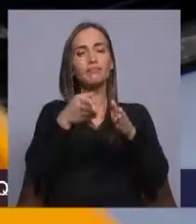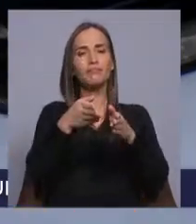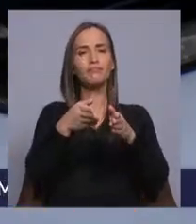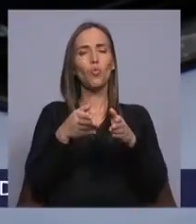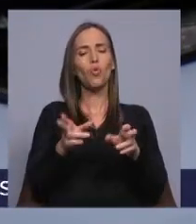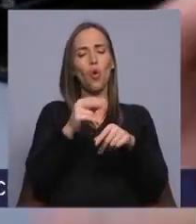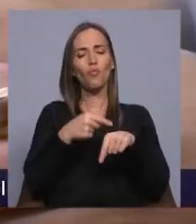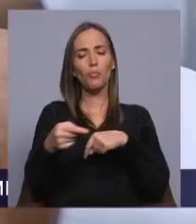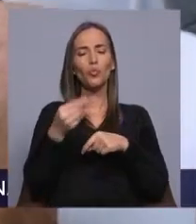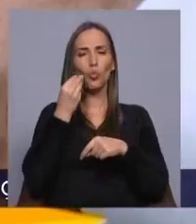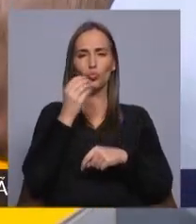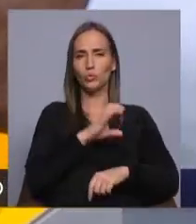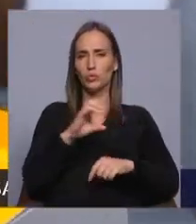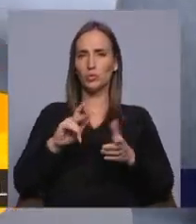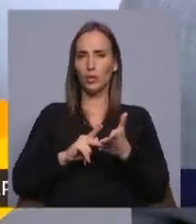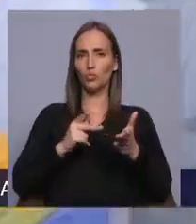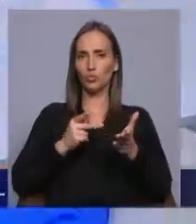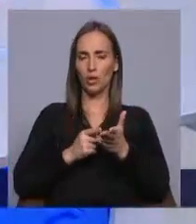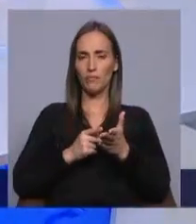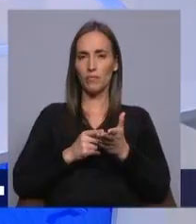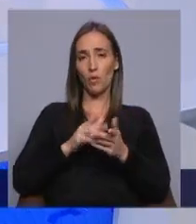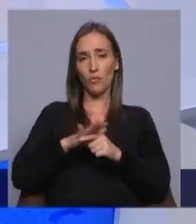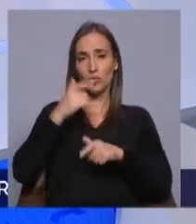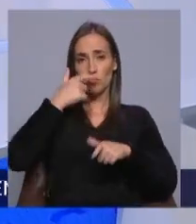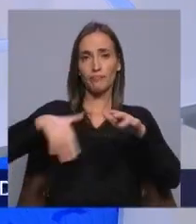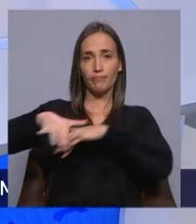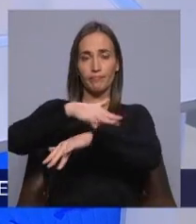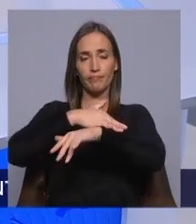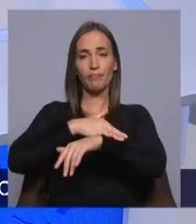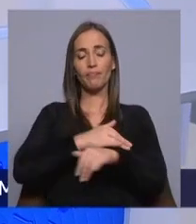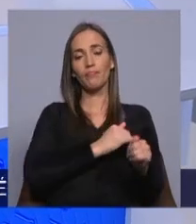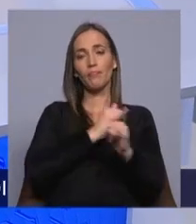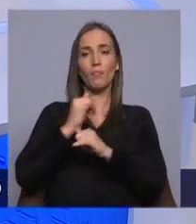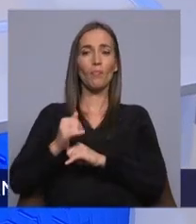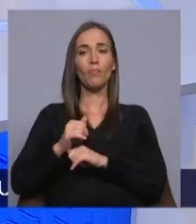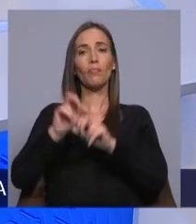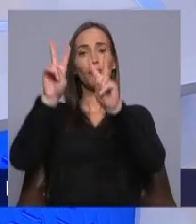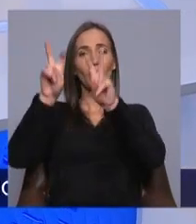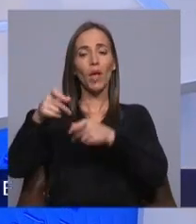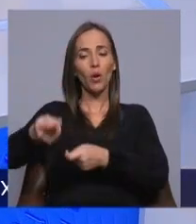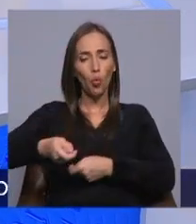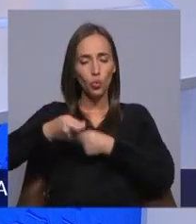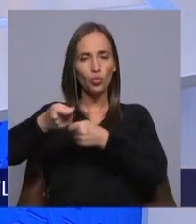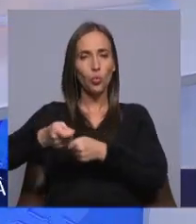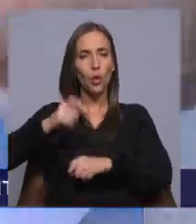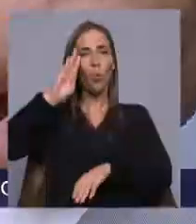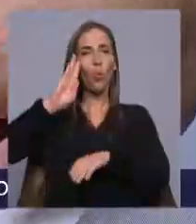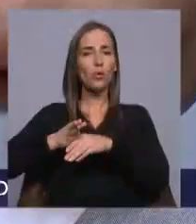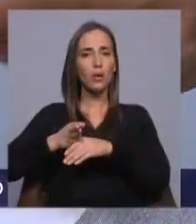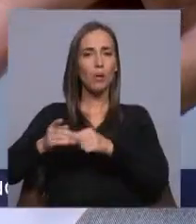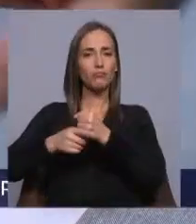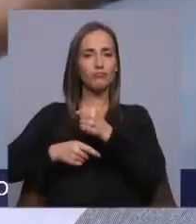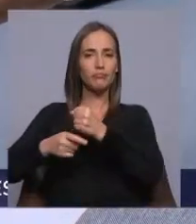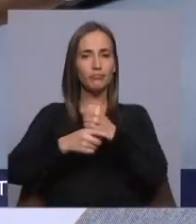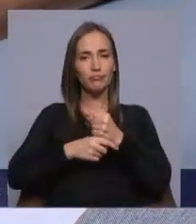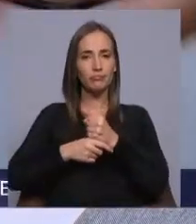ciência e a tecnologia afetou a humanidade. Sobre a agricultura, as últimas colheitas, e não só, as últimas colheitas da